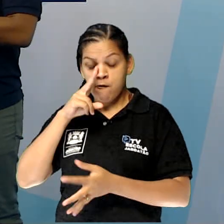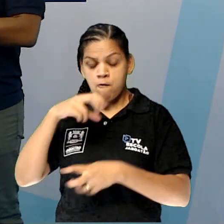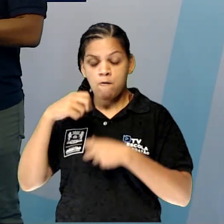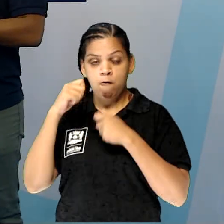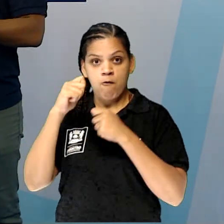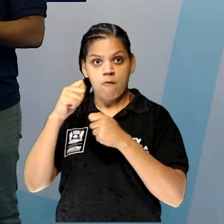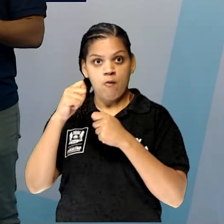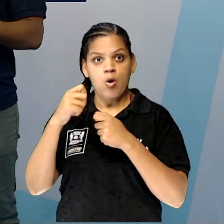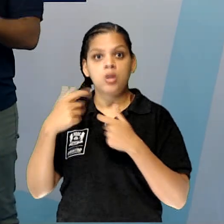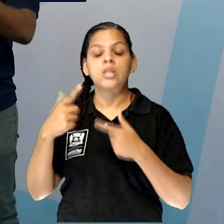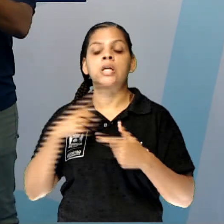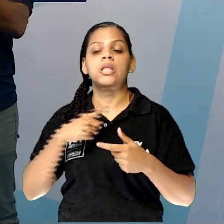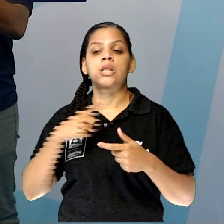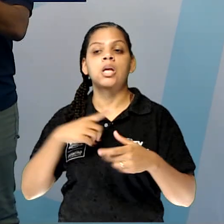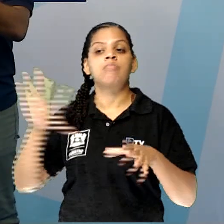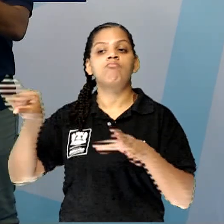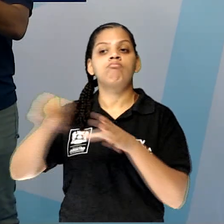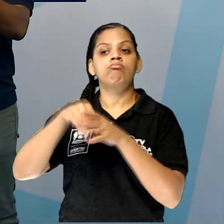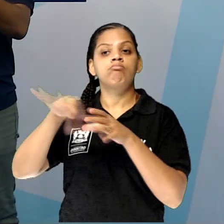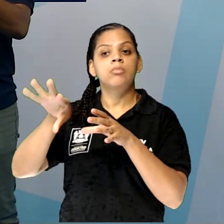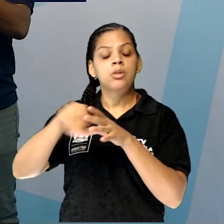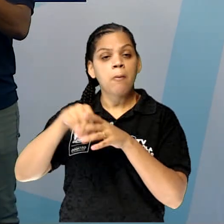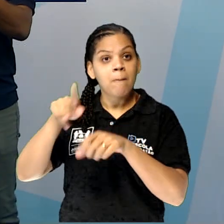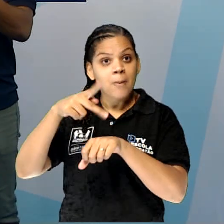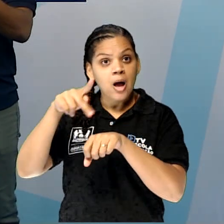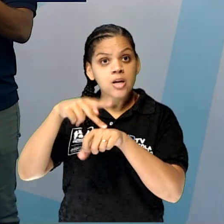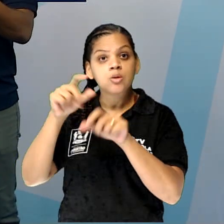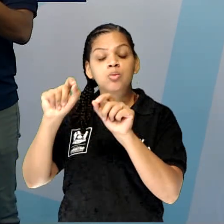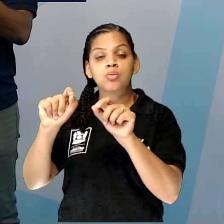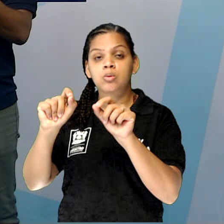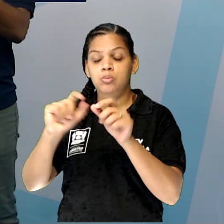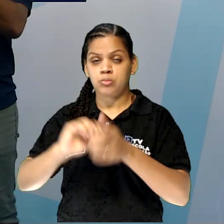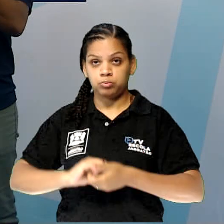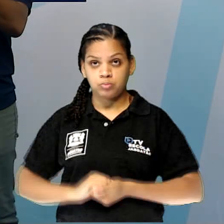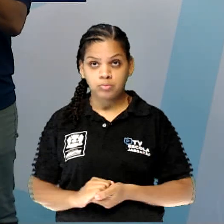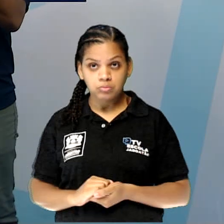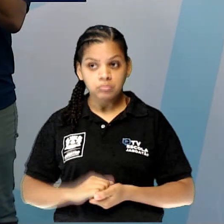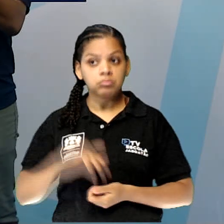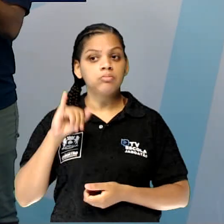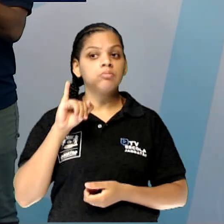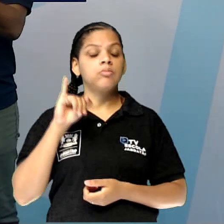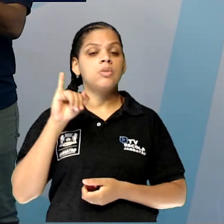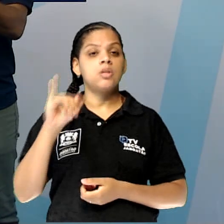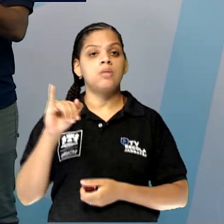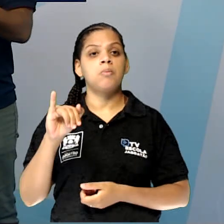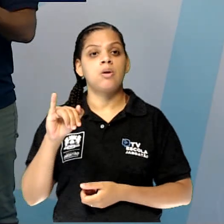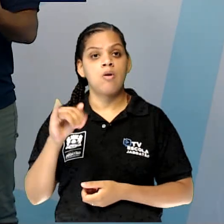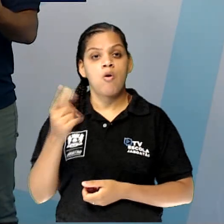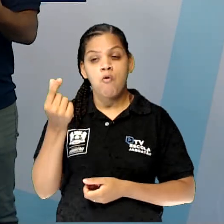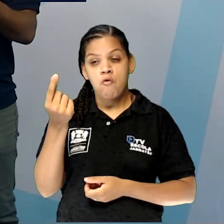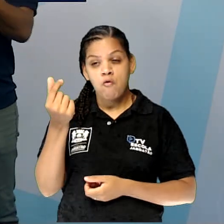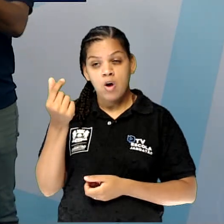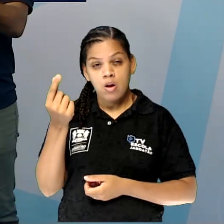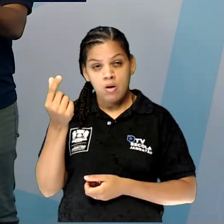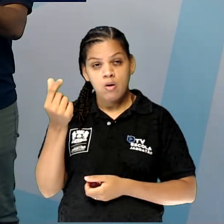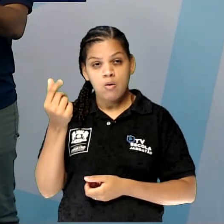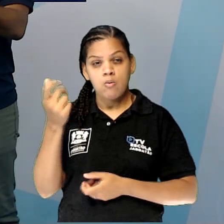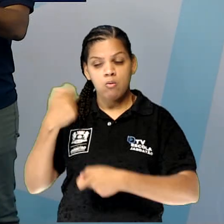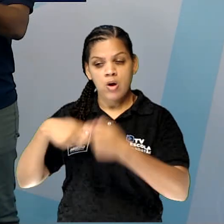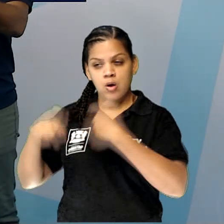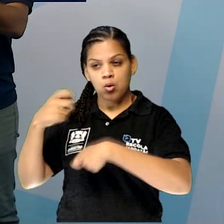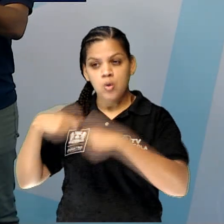por exemplo, países, se você for pegar hoje o valor econômico do PIB da